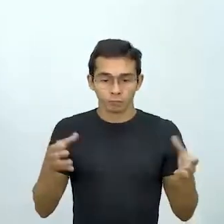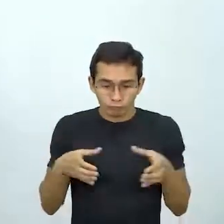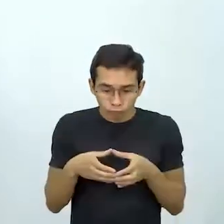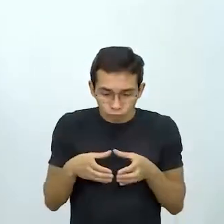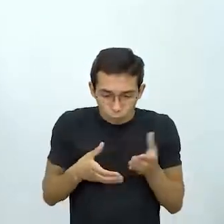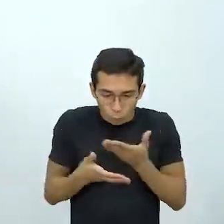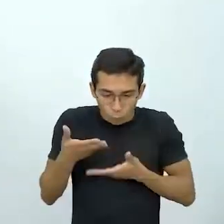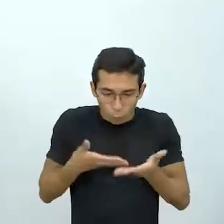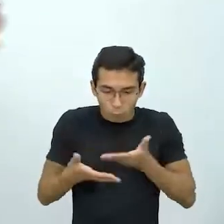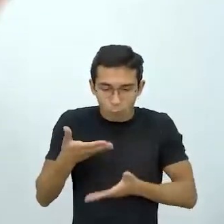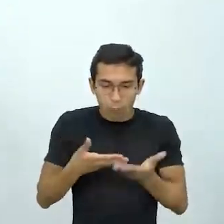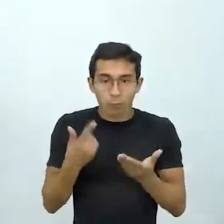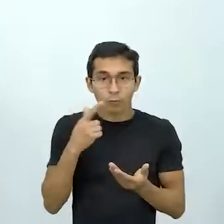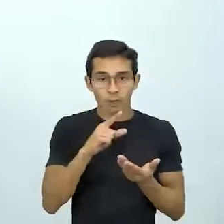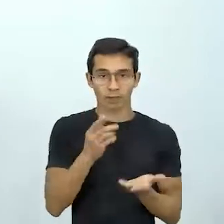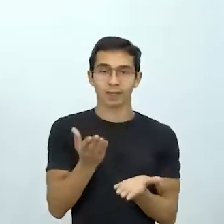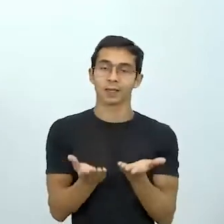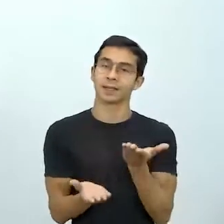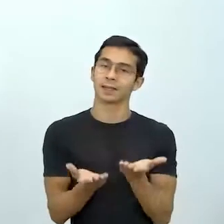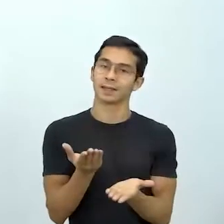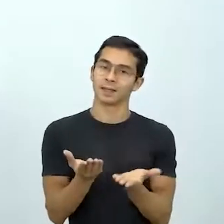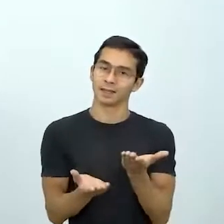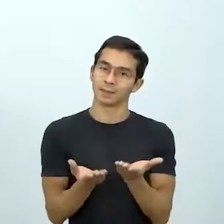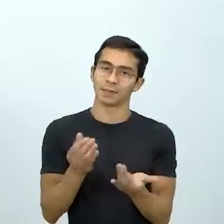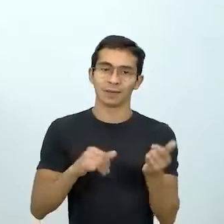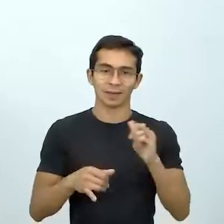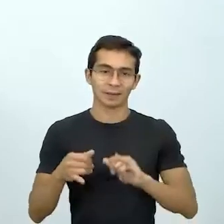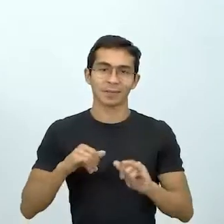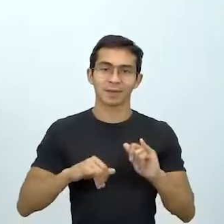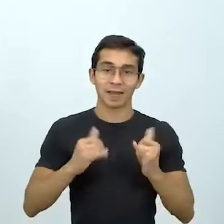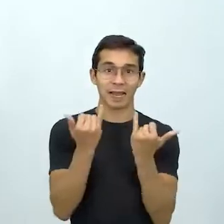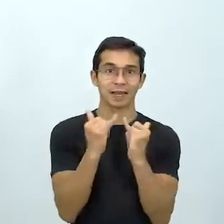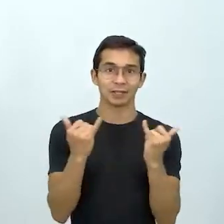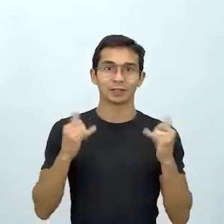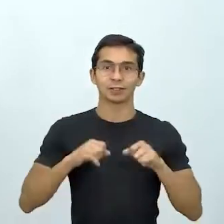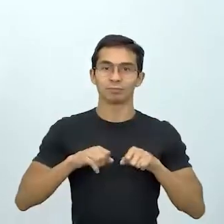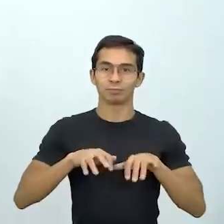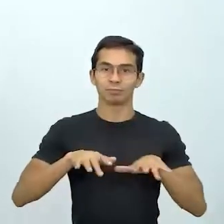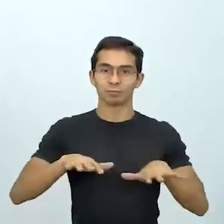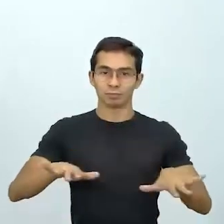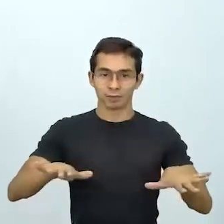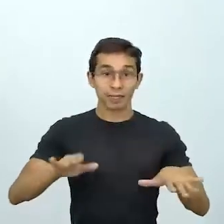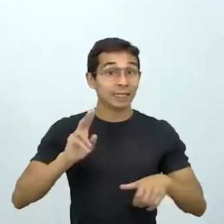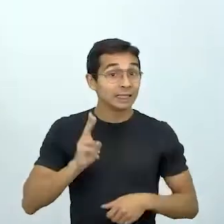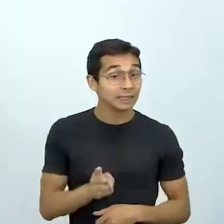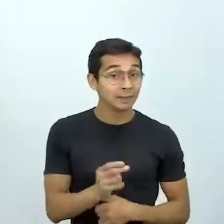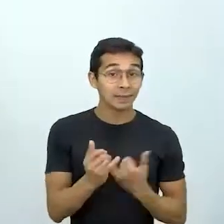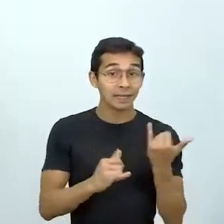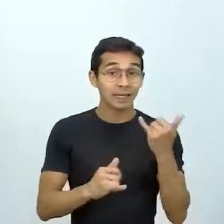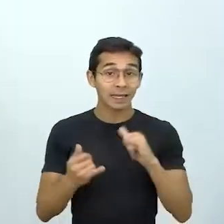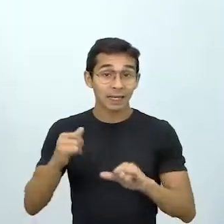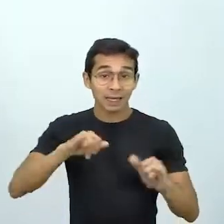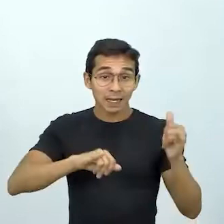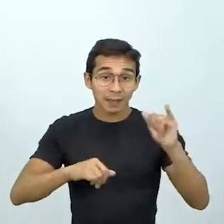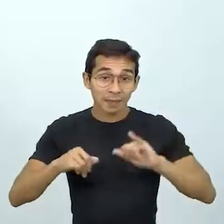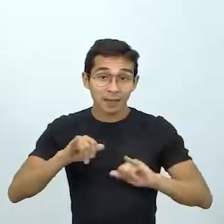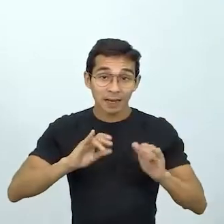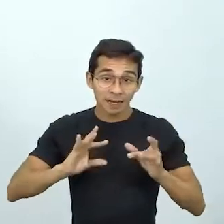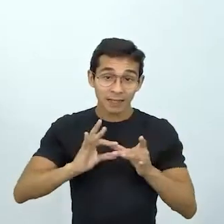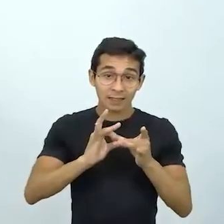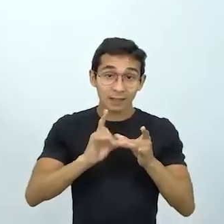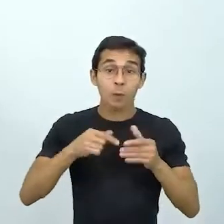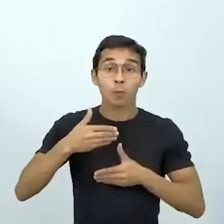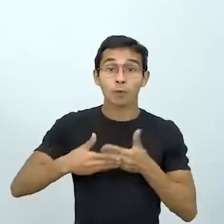a estabilidade química, liberando a energia, Porque toda ligação química, ela é um processo exotérmico, ou